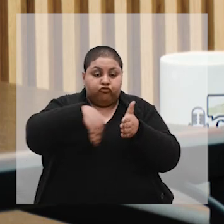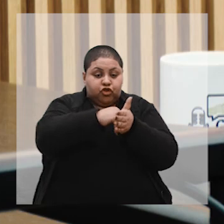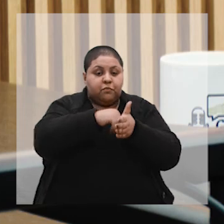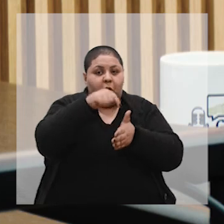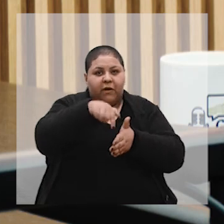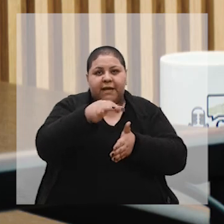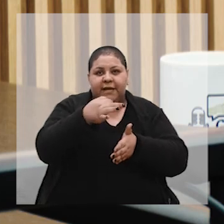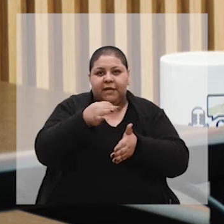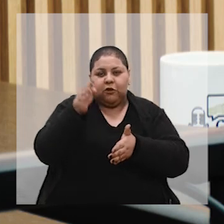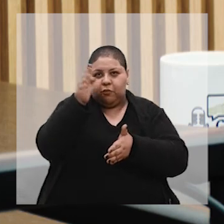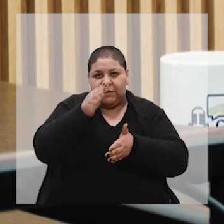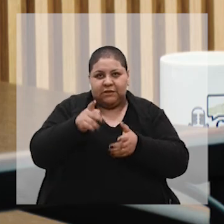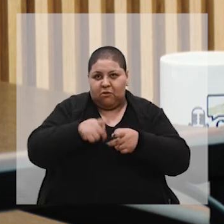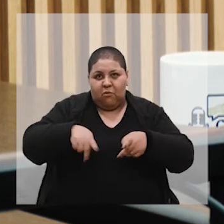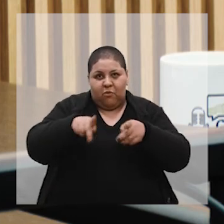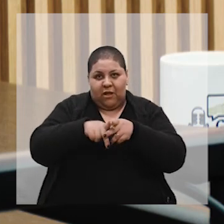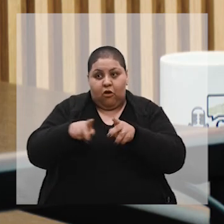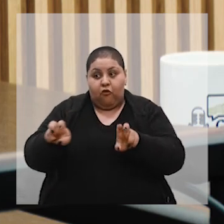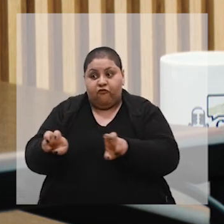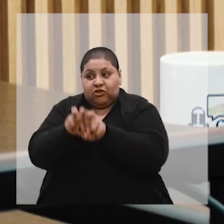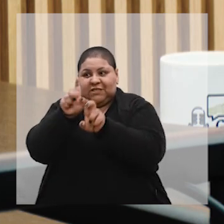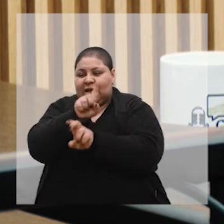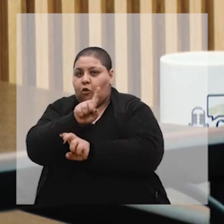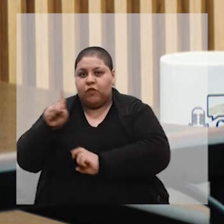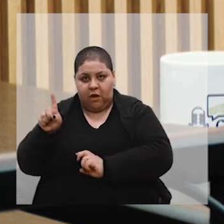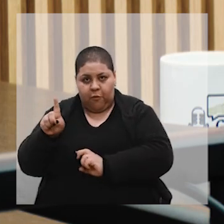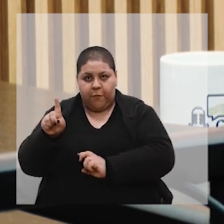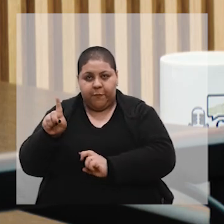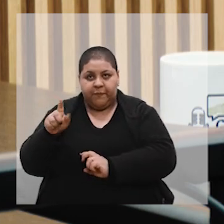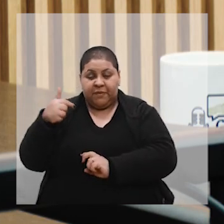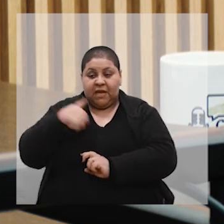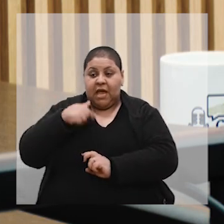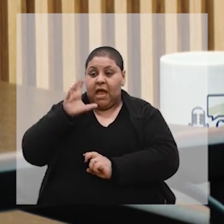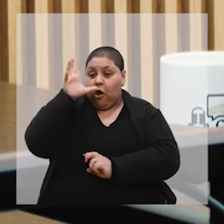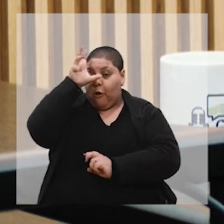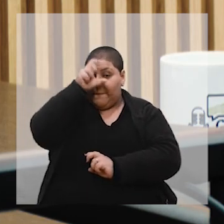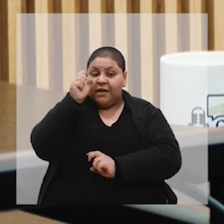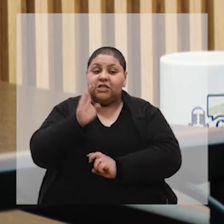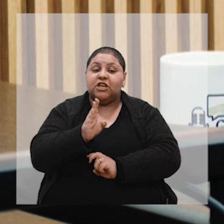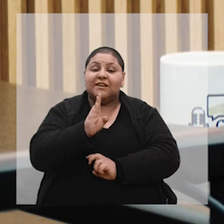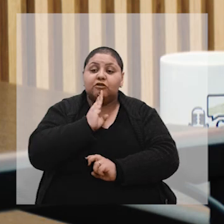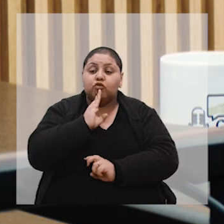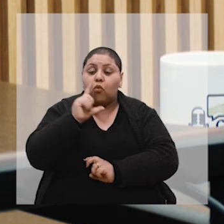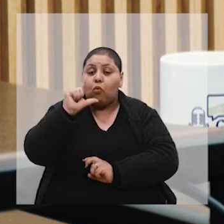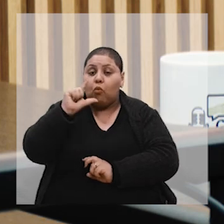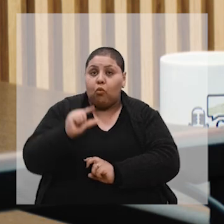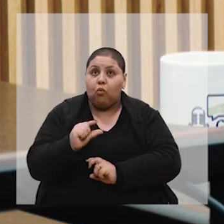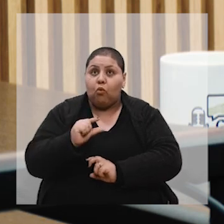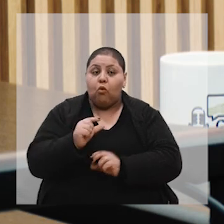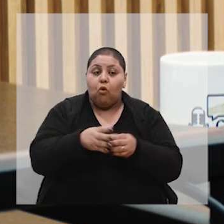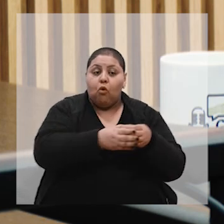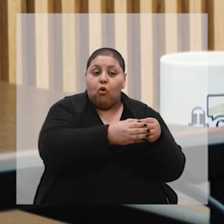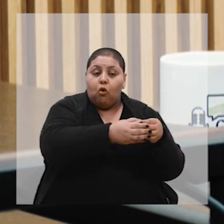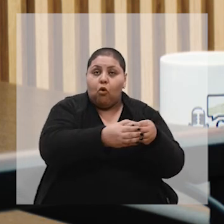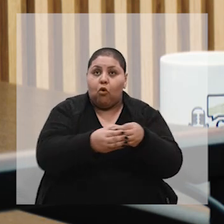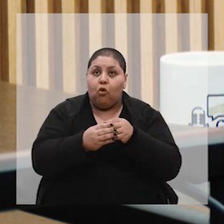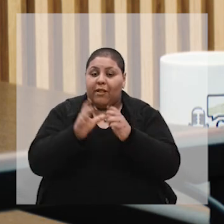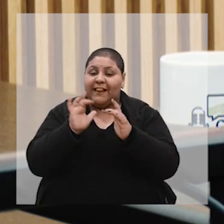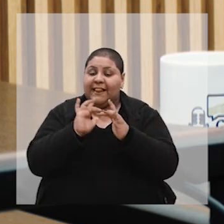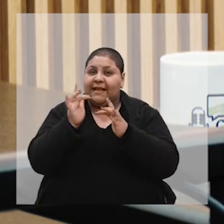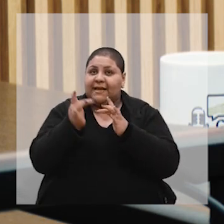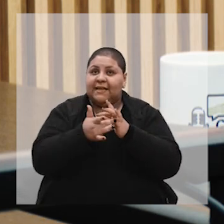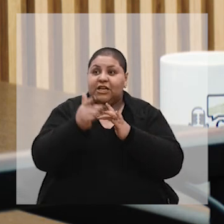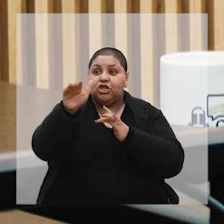popular, o futsal de enanismo ele não é popular, né? Então eu conheci um pouco sobre a seleção na